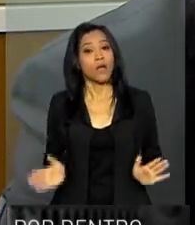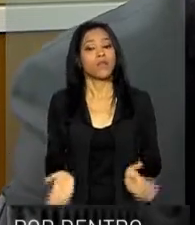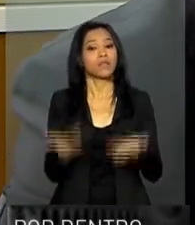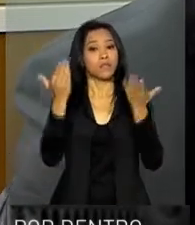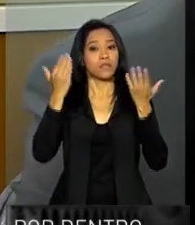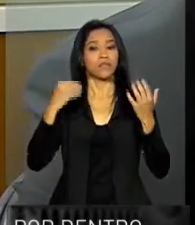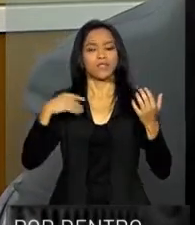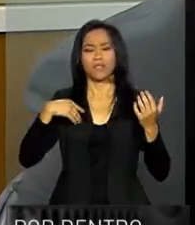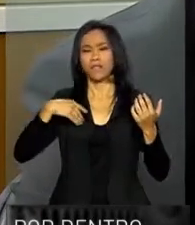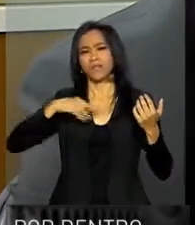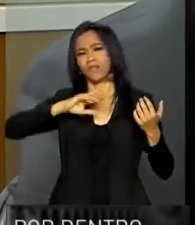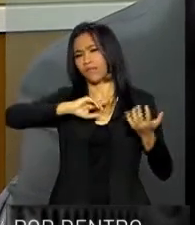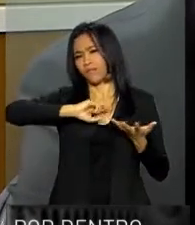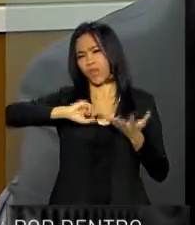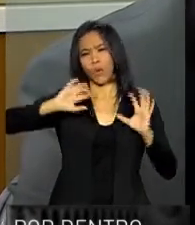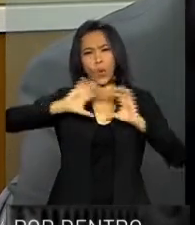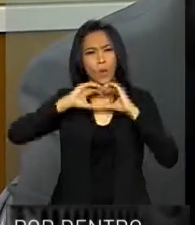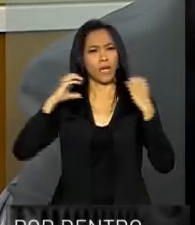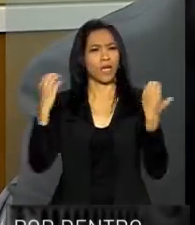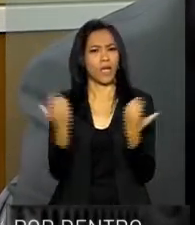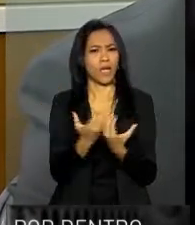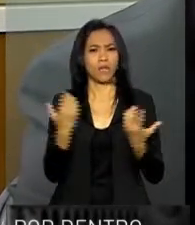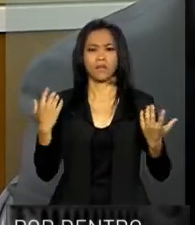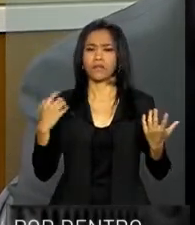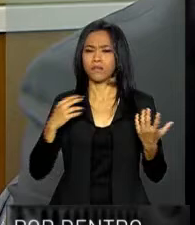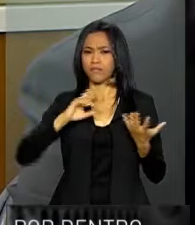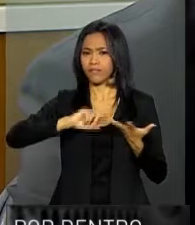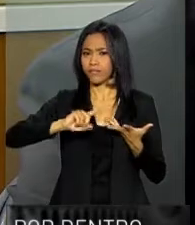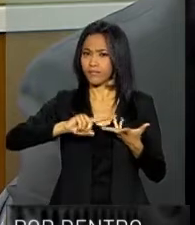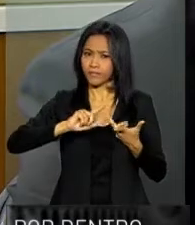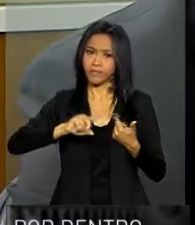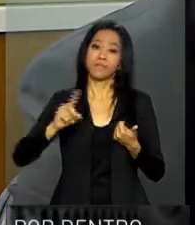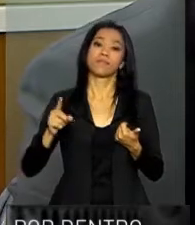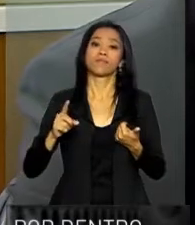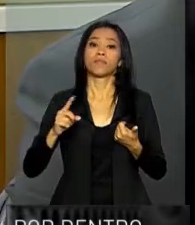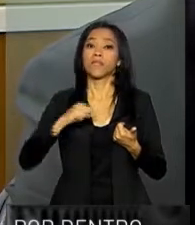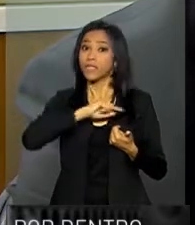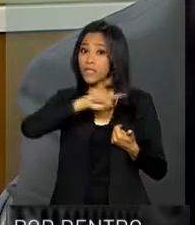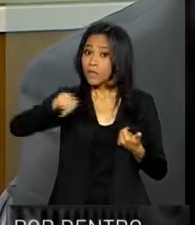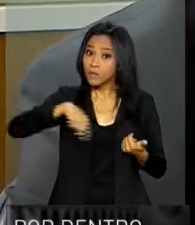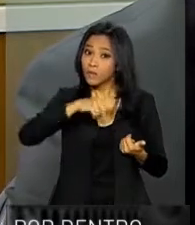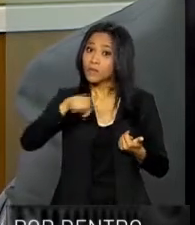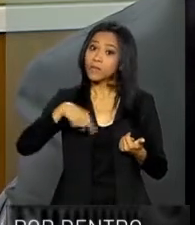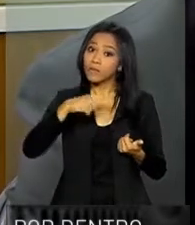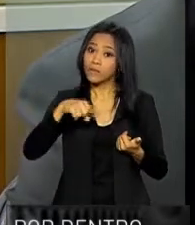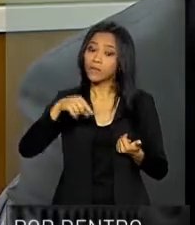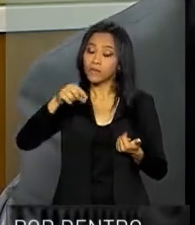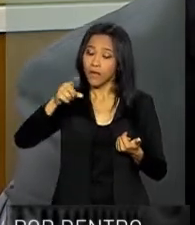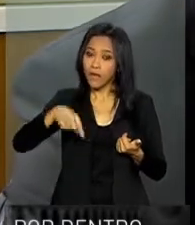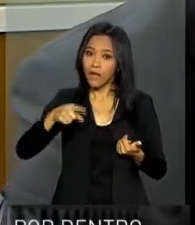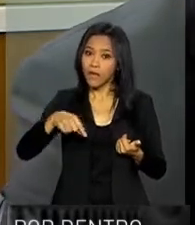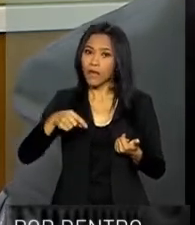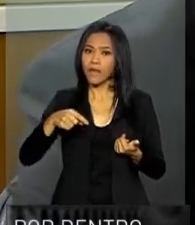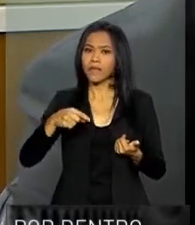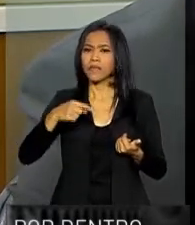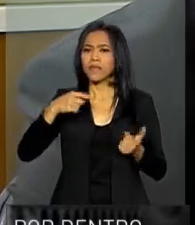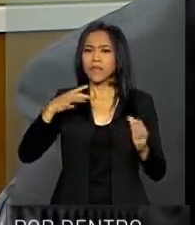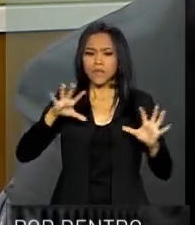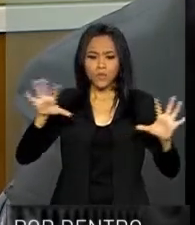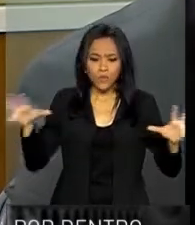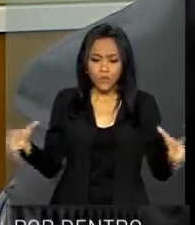espetáculos de congressos e no final o jogo acaba sendo até menor do que o o conjunto da economia